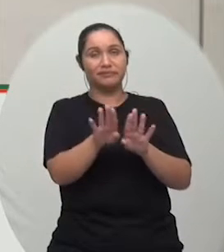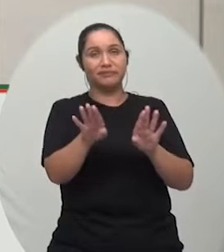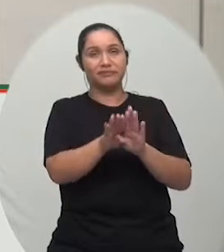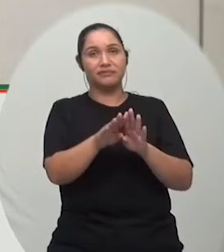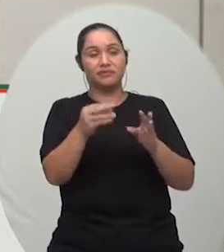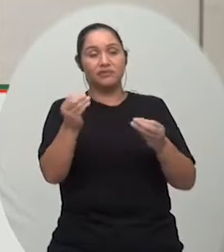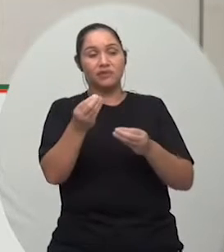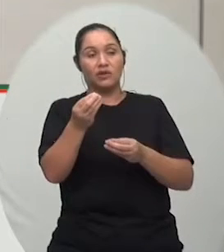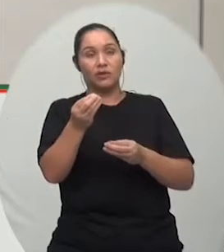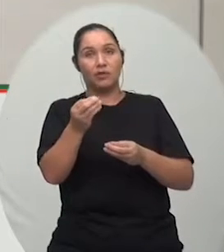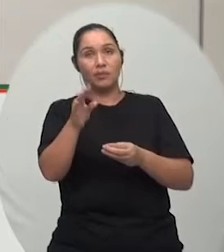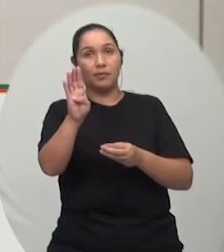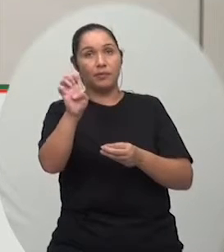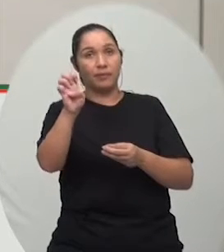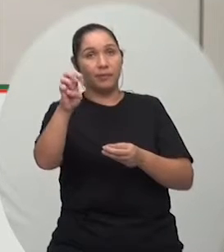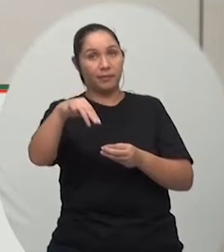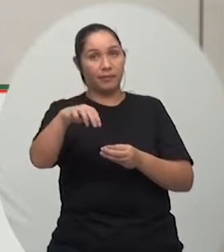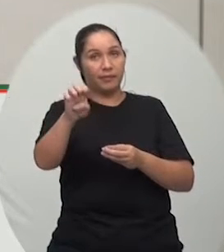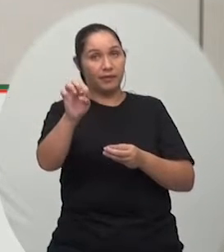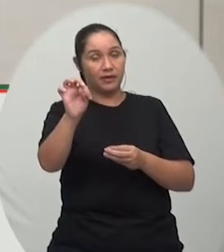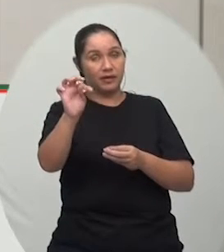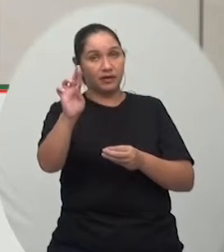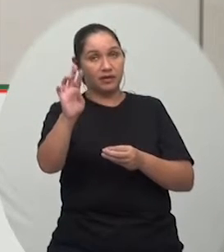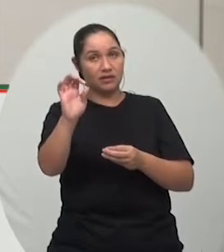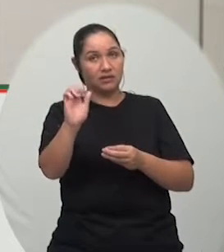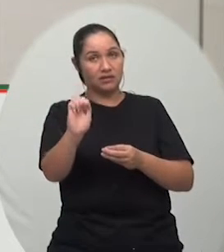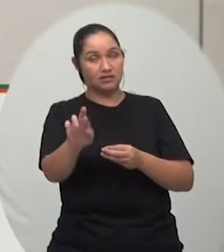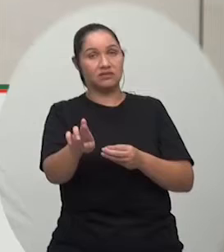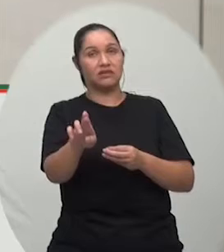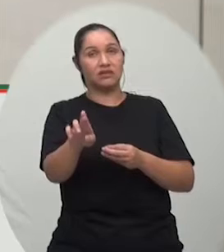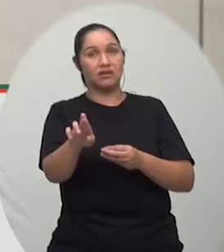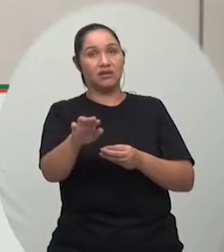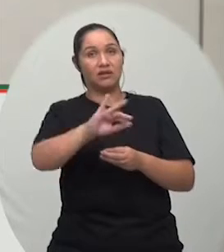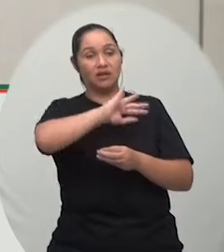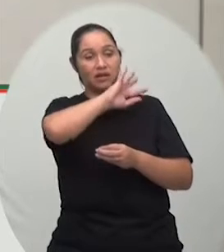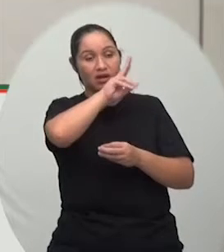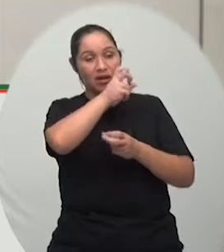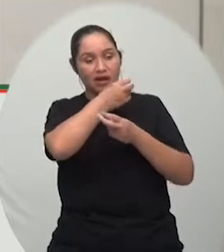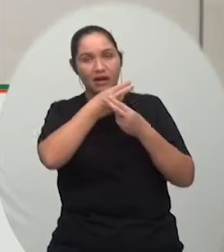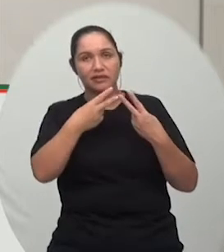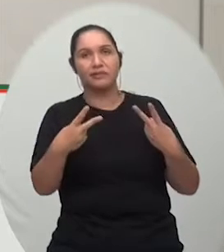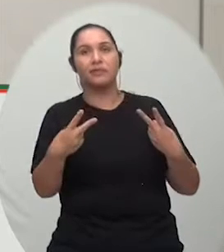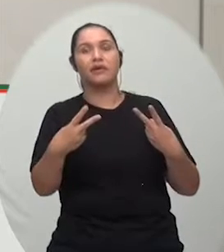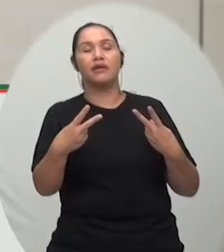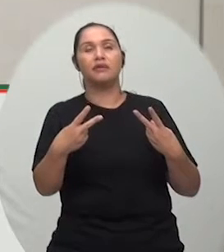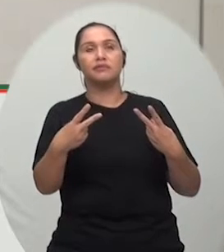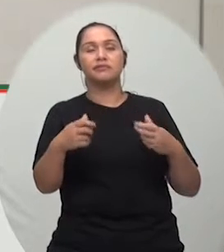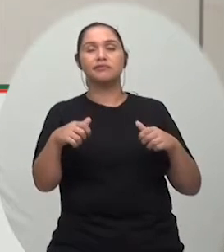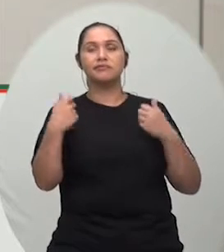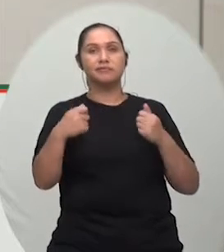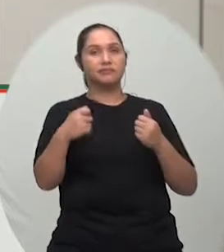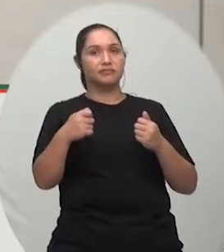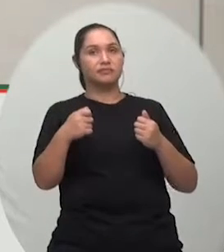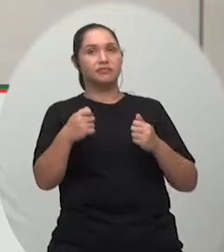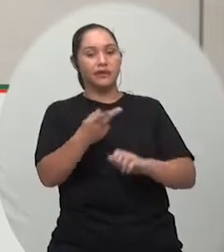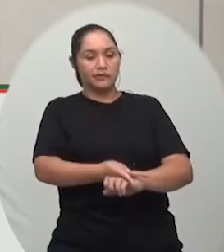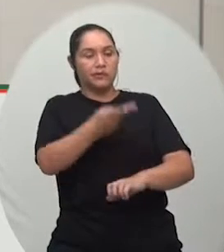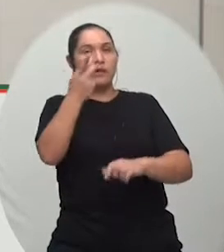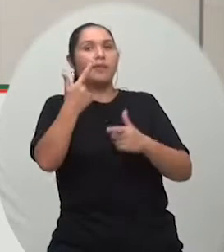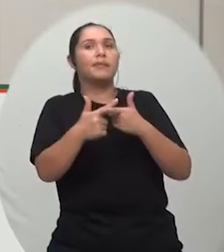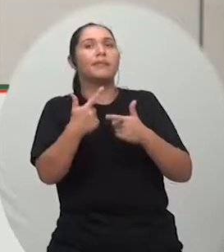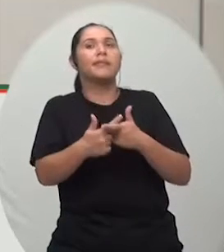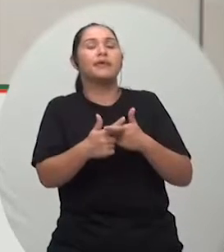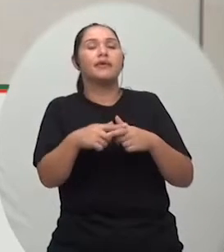bem-estar animal, olha, esse pessoal da causa aí realmente merece um troféu, porque isso já era para ter